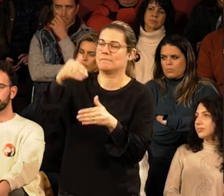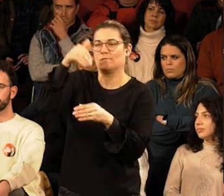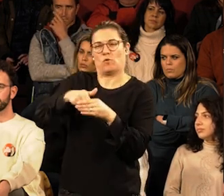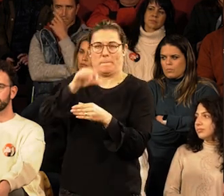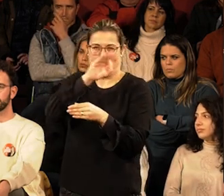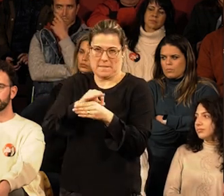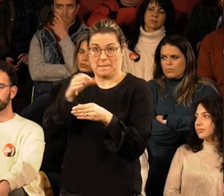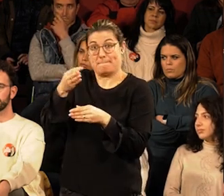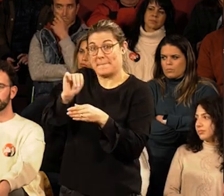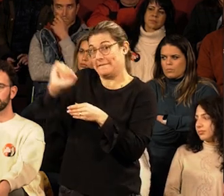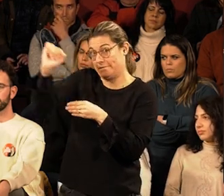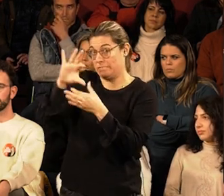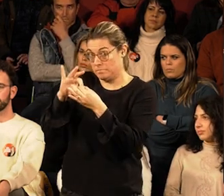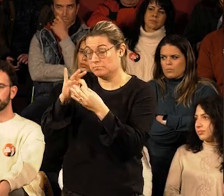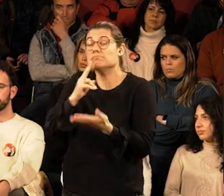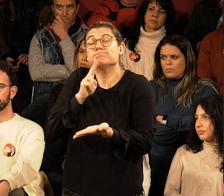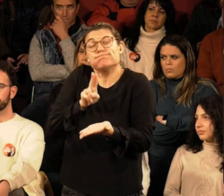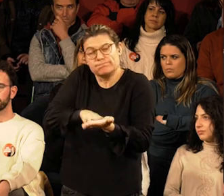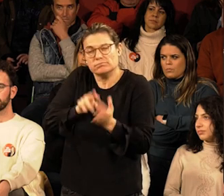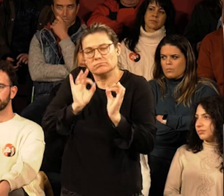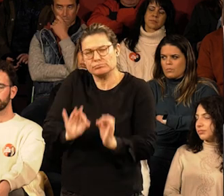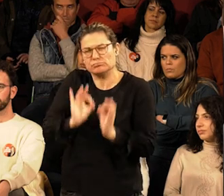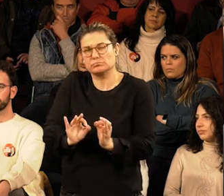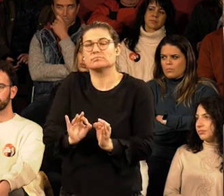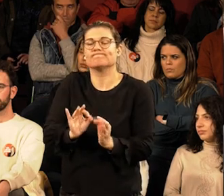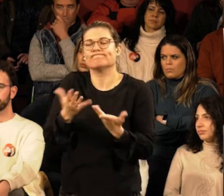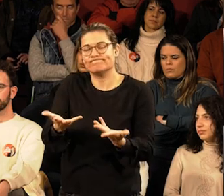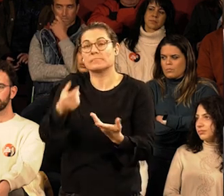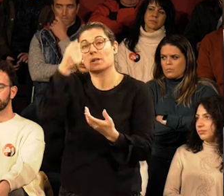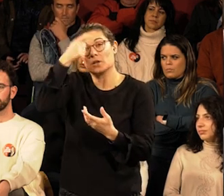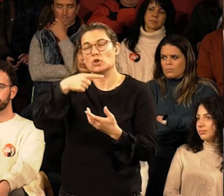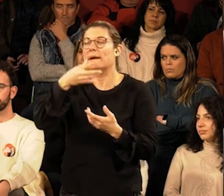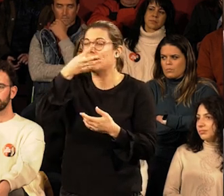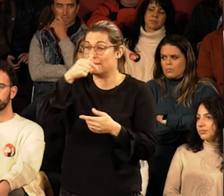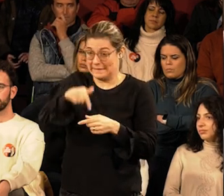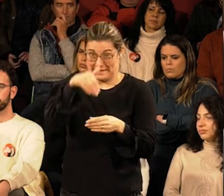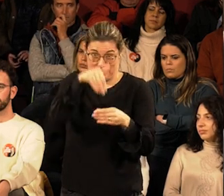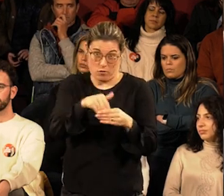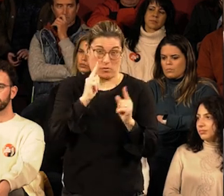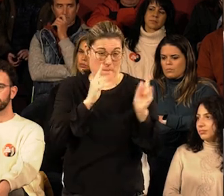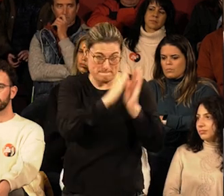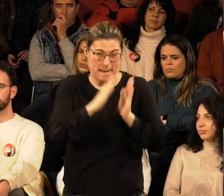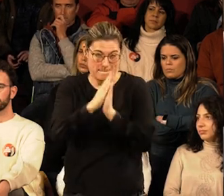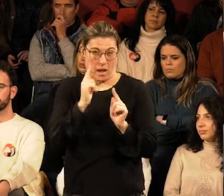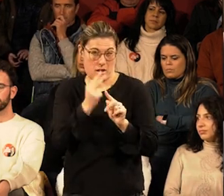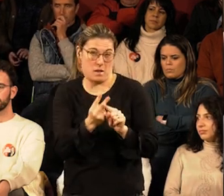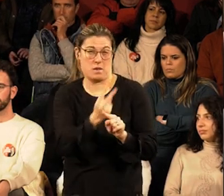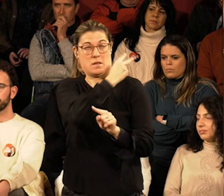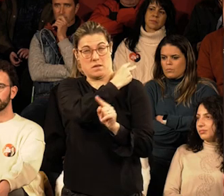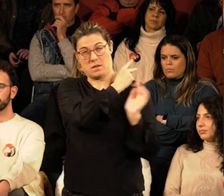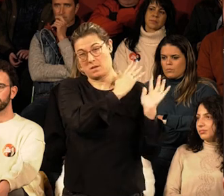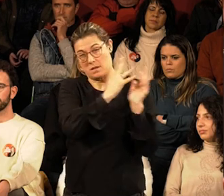socialista na realidade o que A Triste História do voto útil demonstra é a